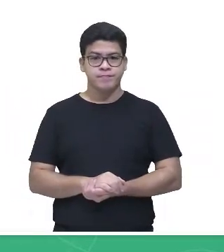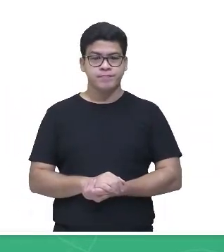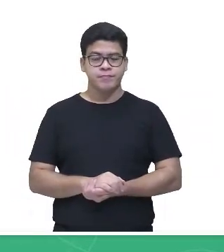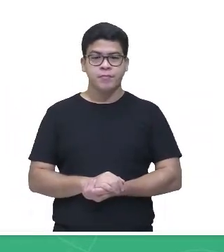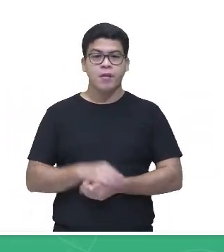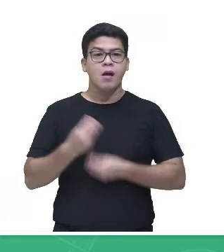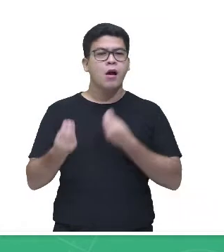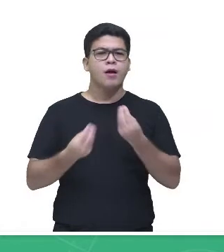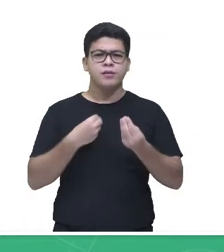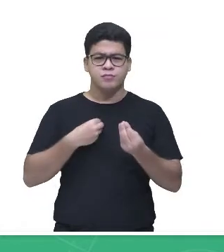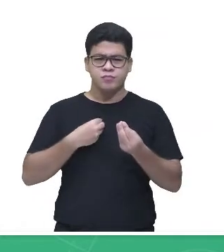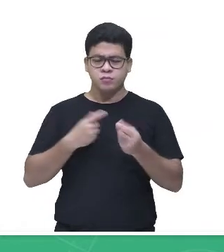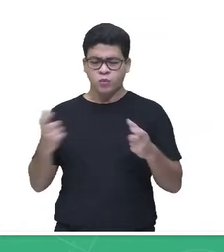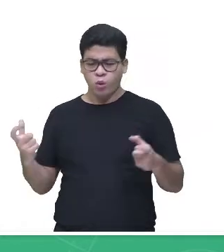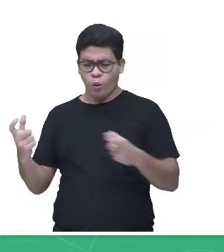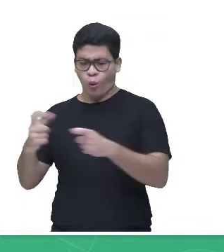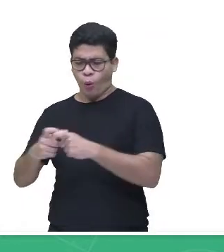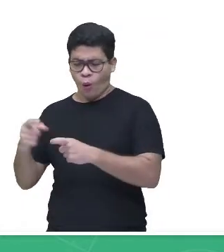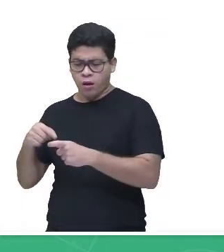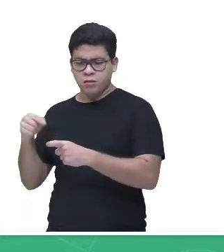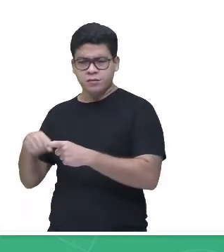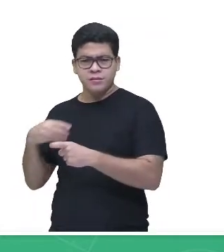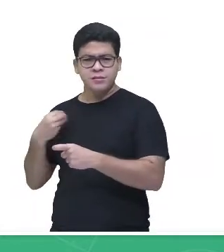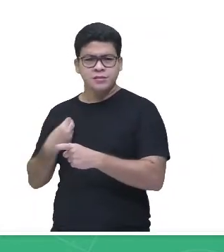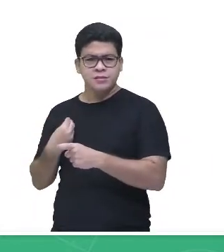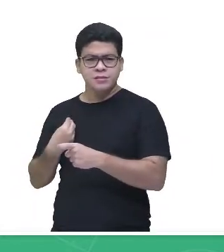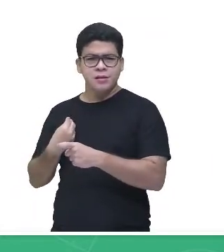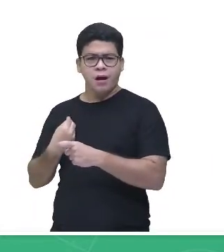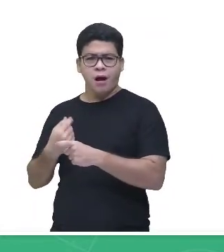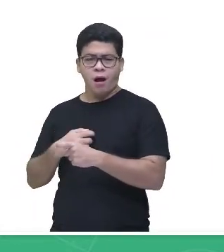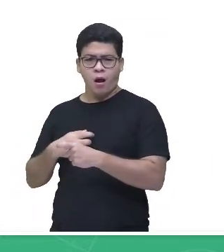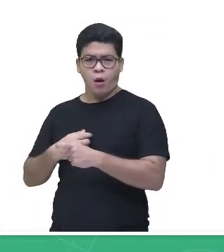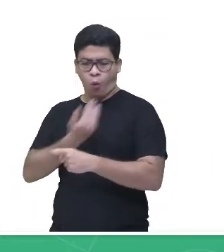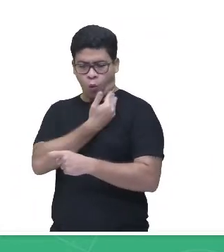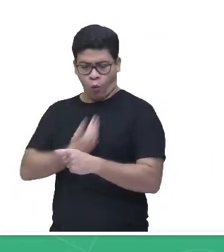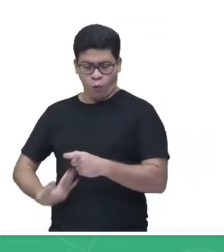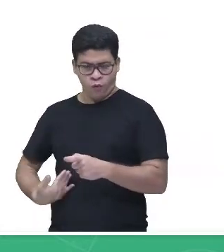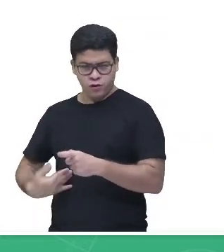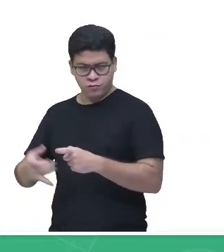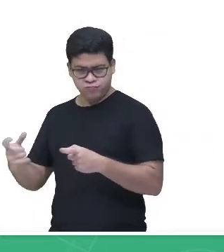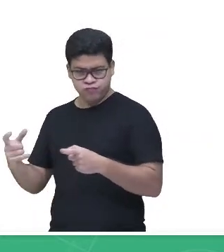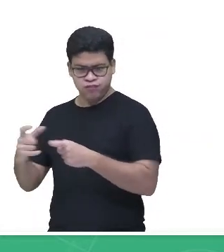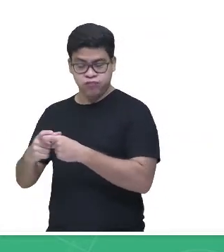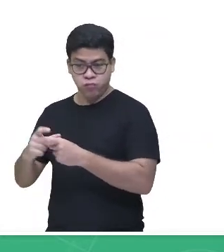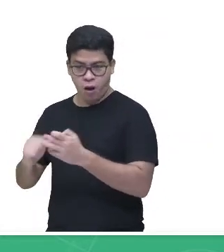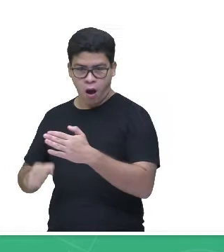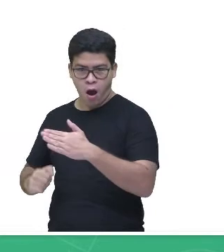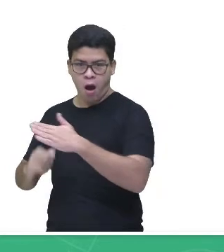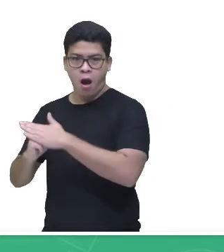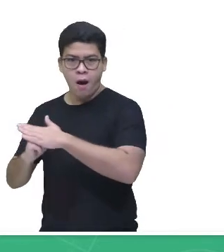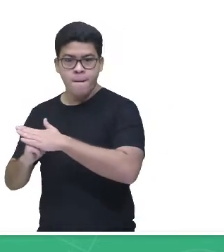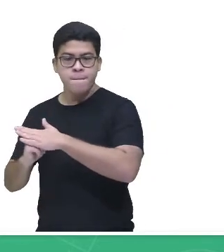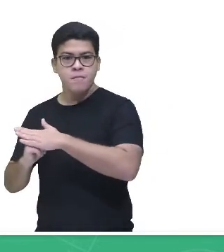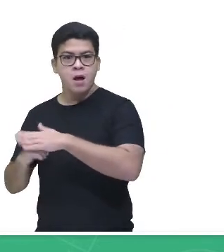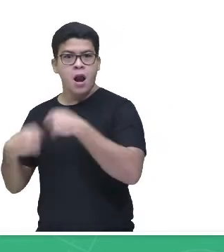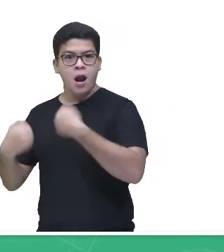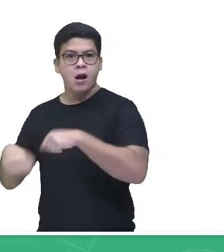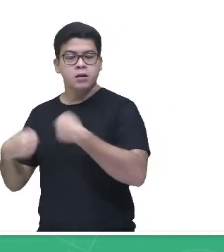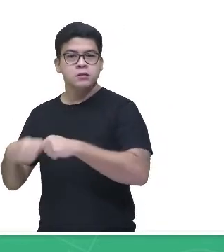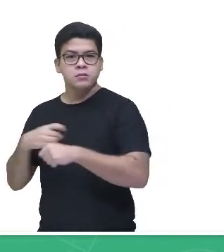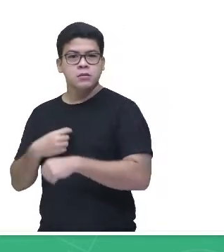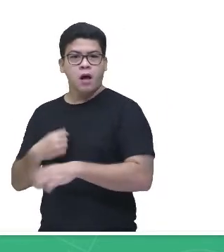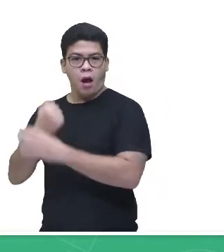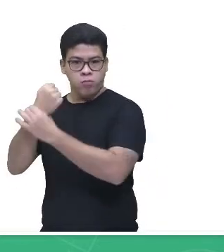Limitar o poder do Estado seria essa solução. E aí é que está a ferida. Por quê? Porque o Estado era